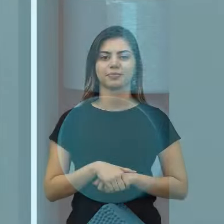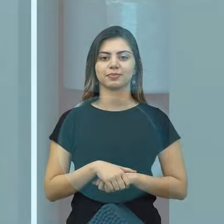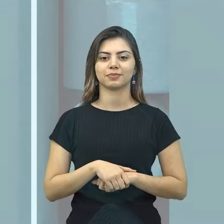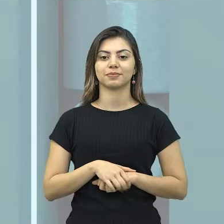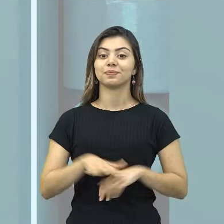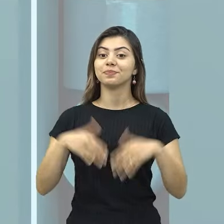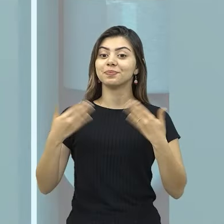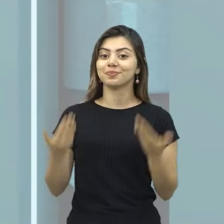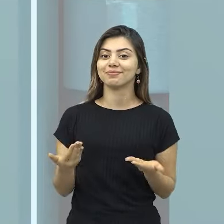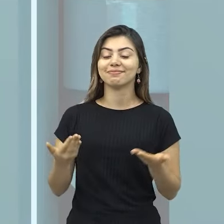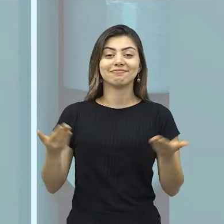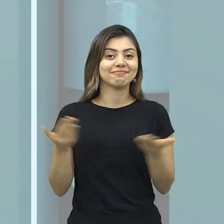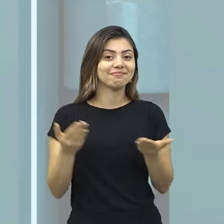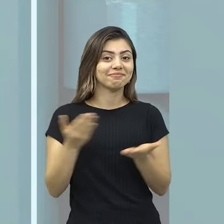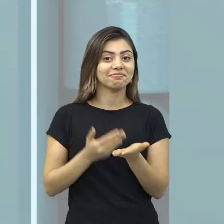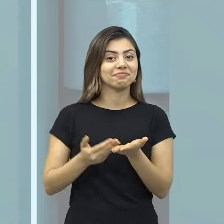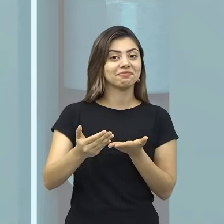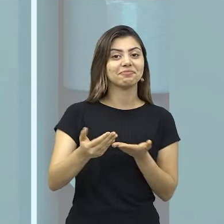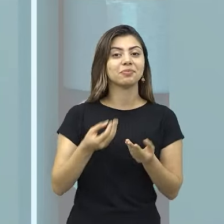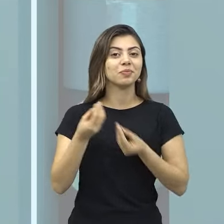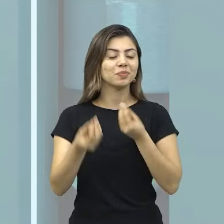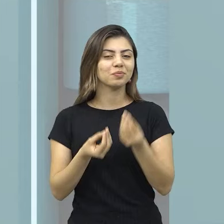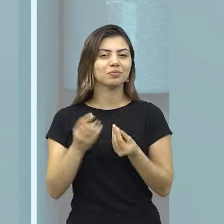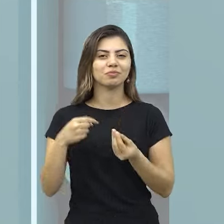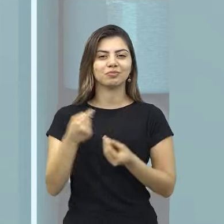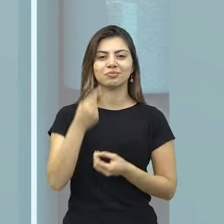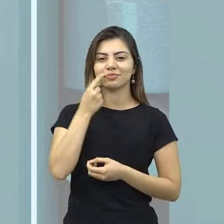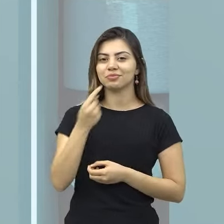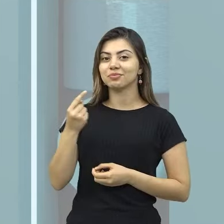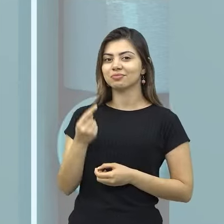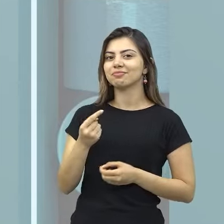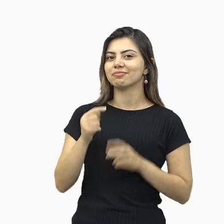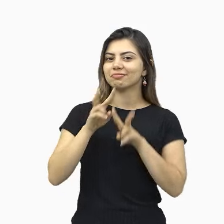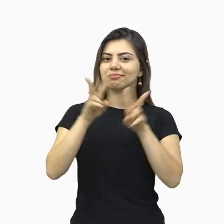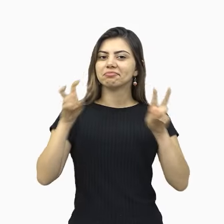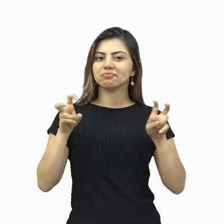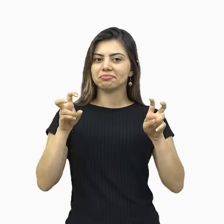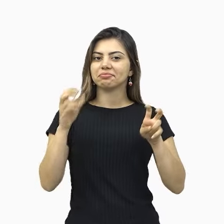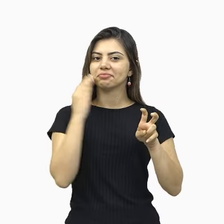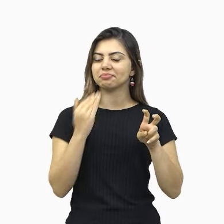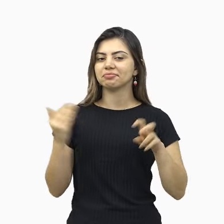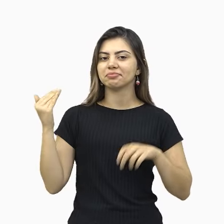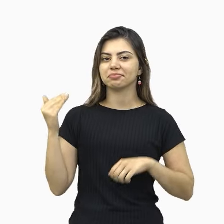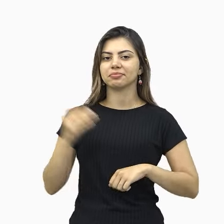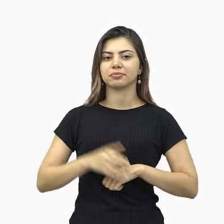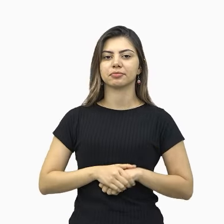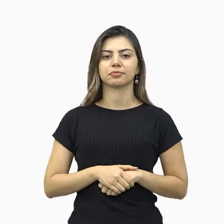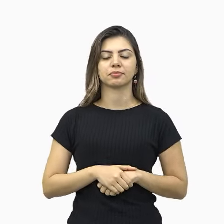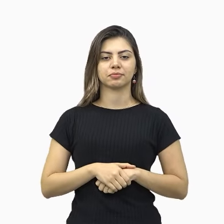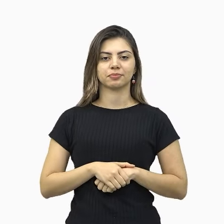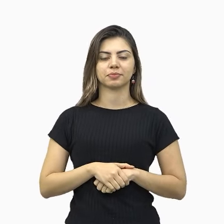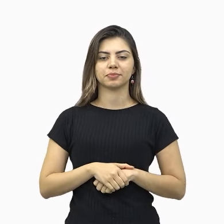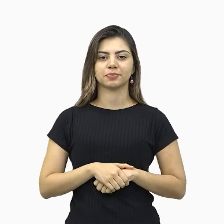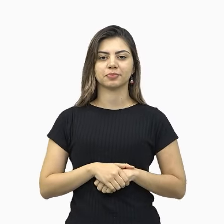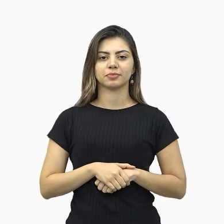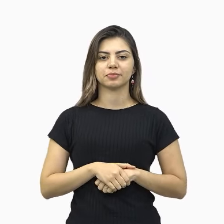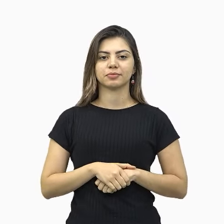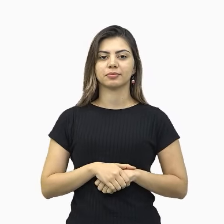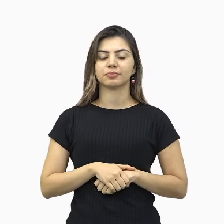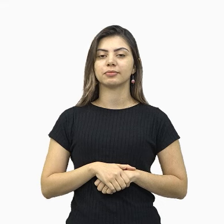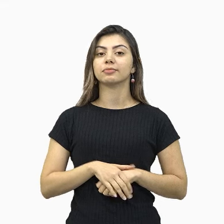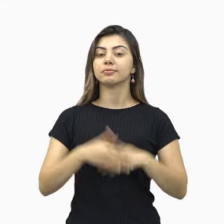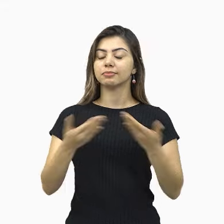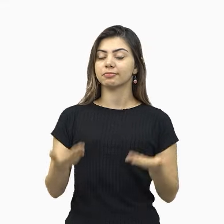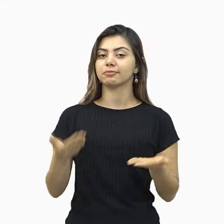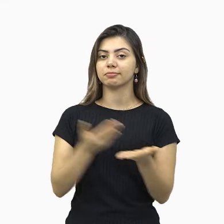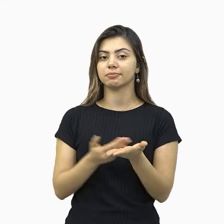Então, nós vamos iniciar vendo um pouquinho sobre as WH questions. Olha só, gente. Nós vamos